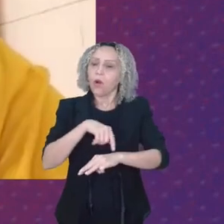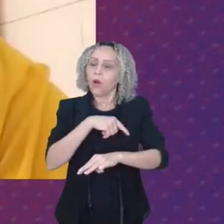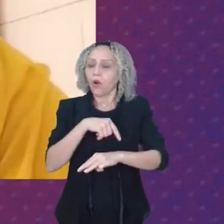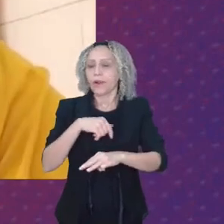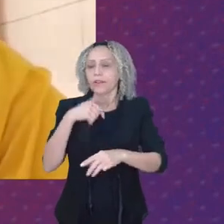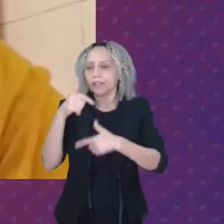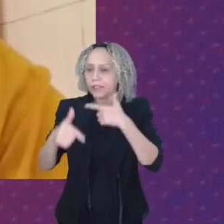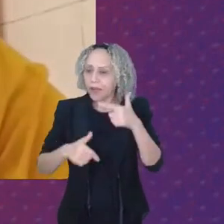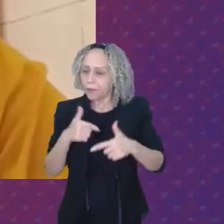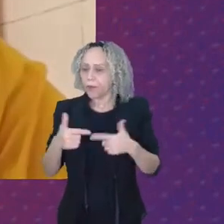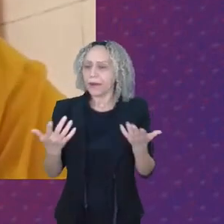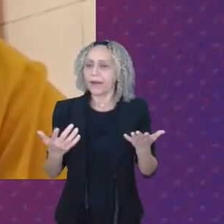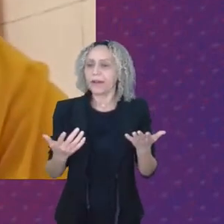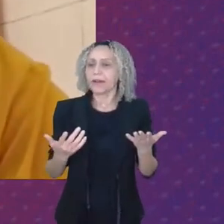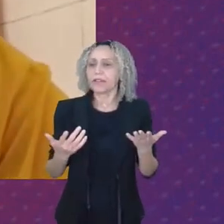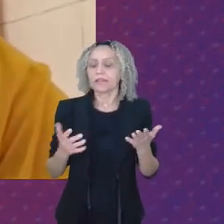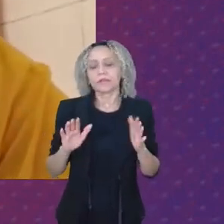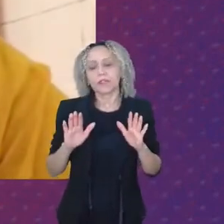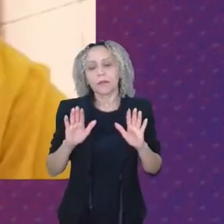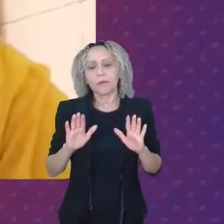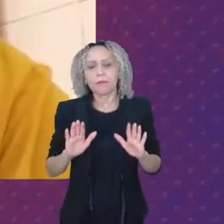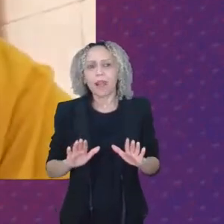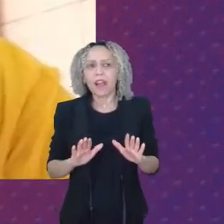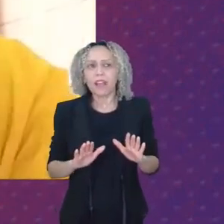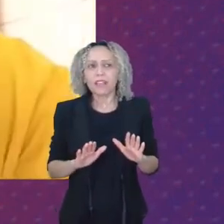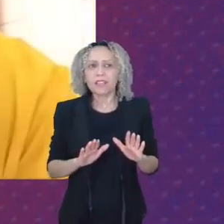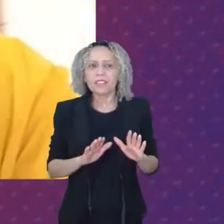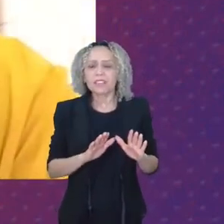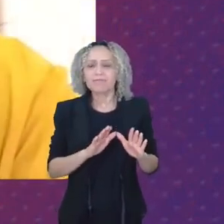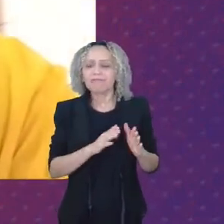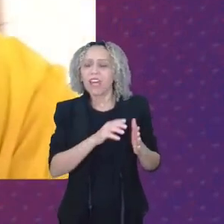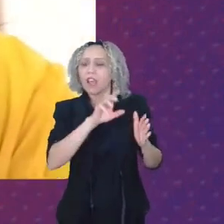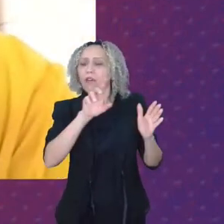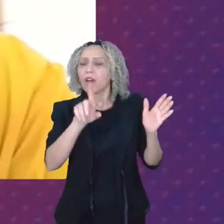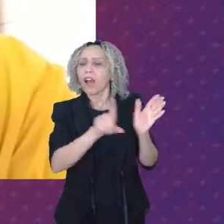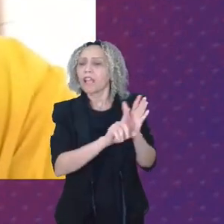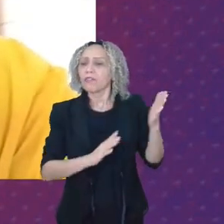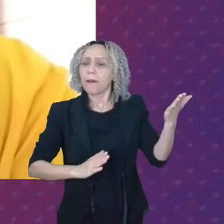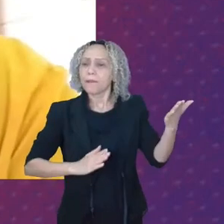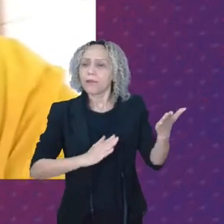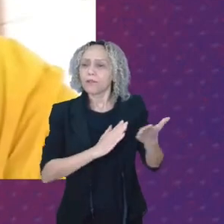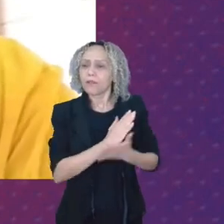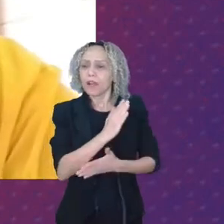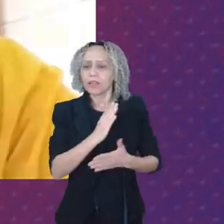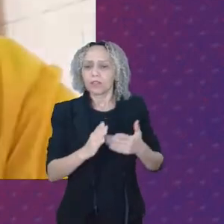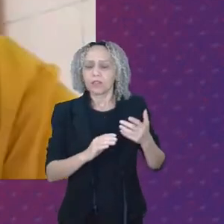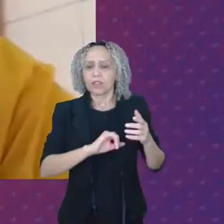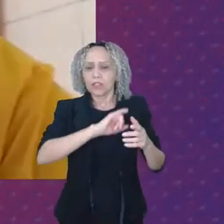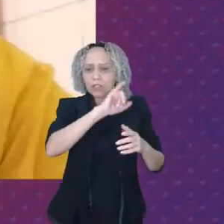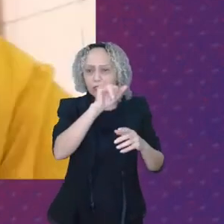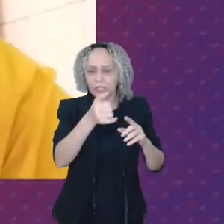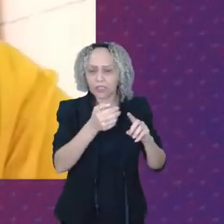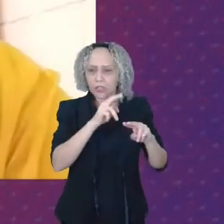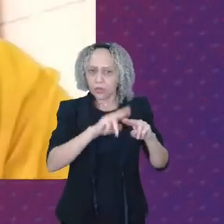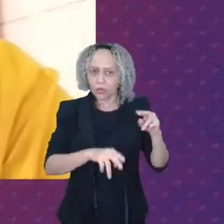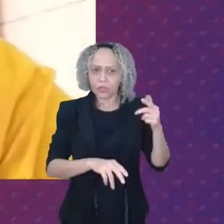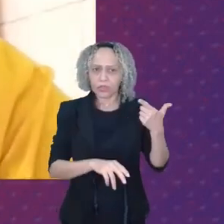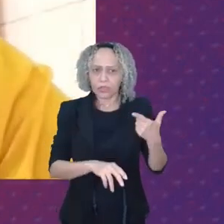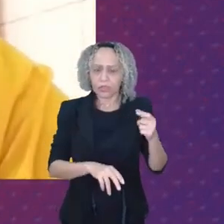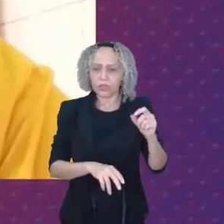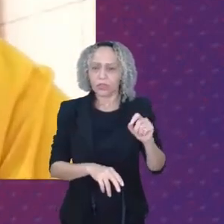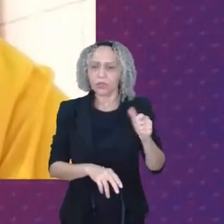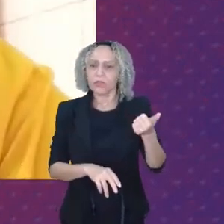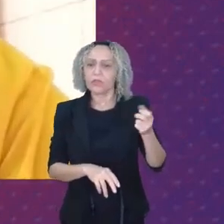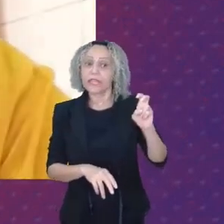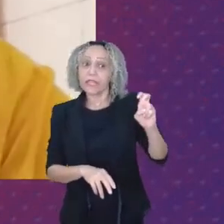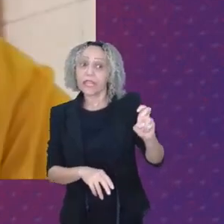em vigor 2 anos e 3 meses depois, ou seja, foi aprovada em junho de 2015, entrou